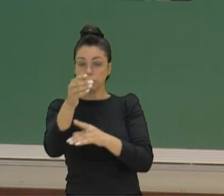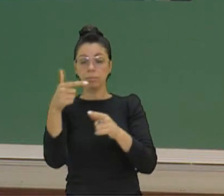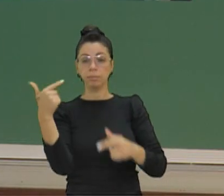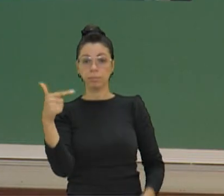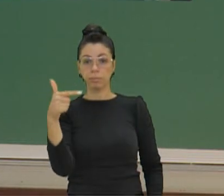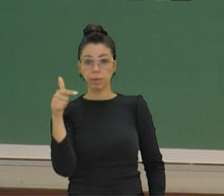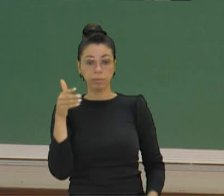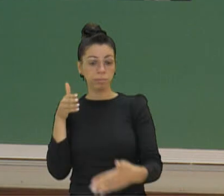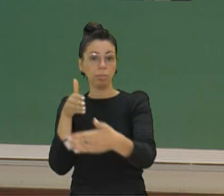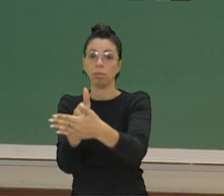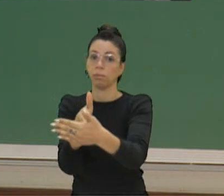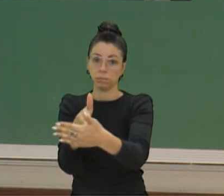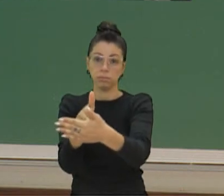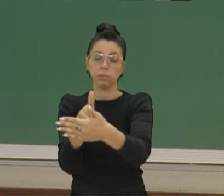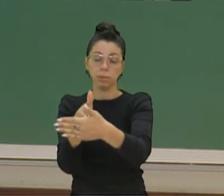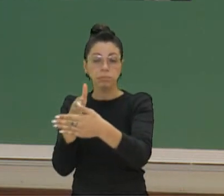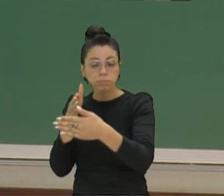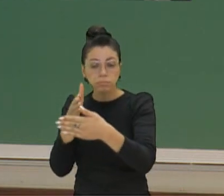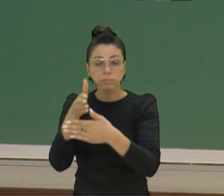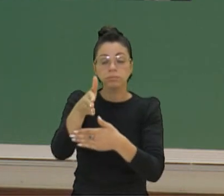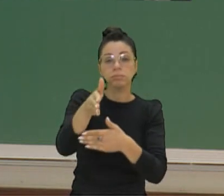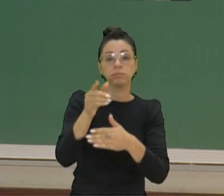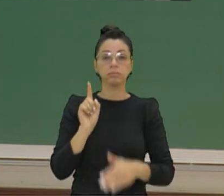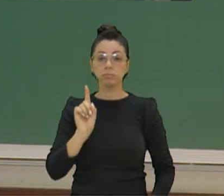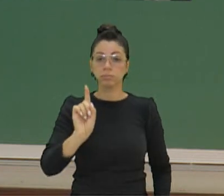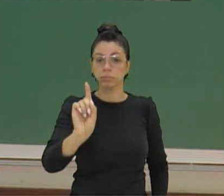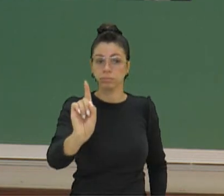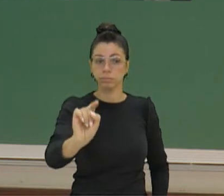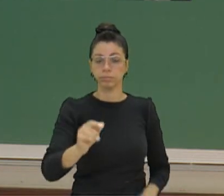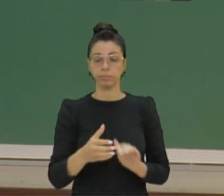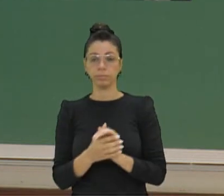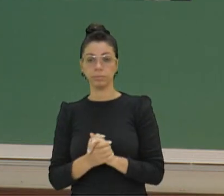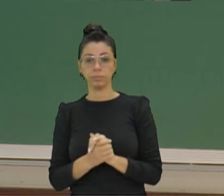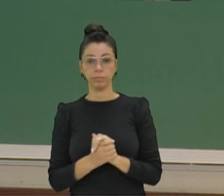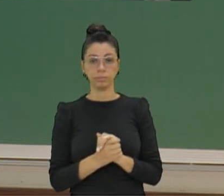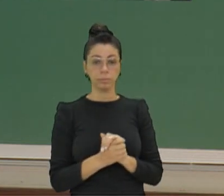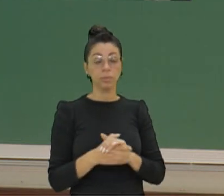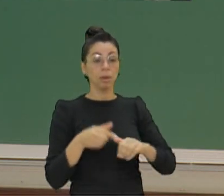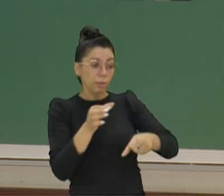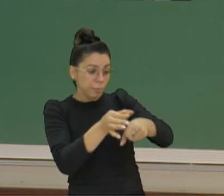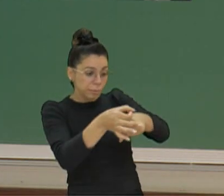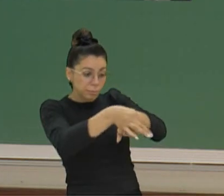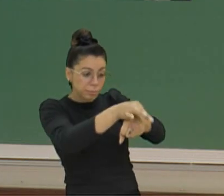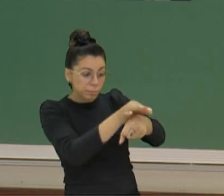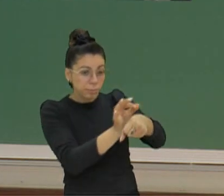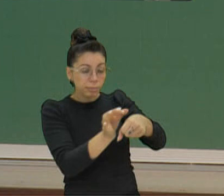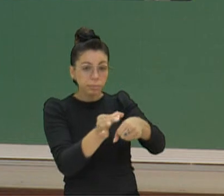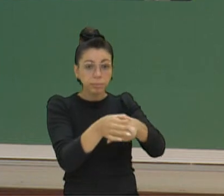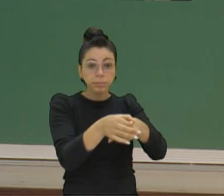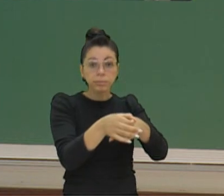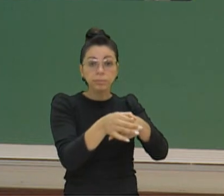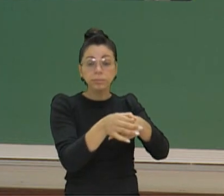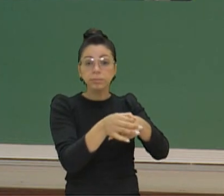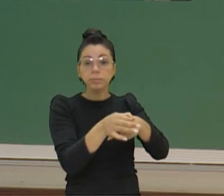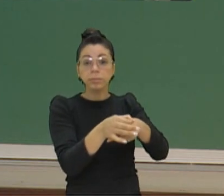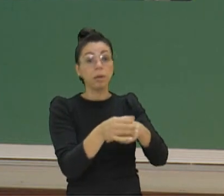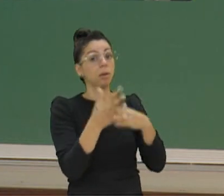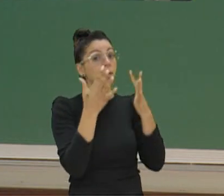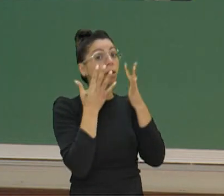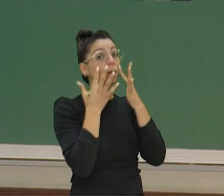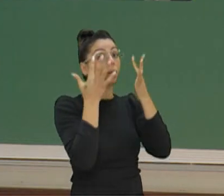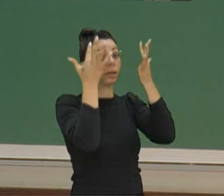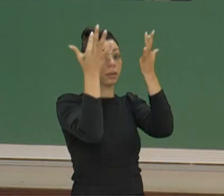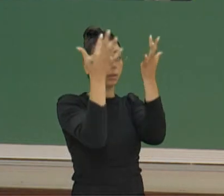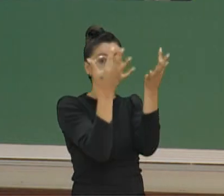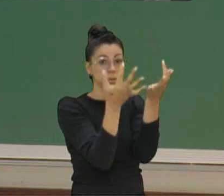nenhum obstáculo. Quando ela se depara com essa região onde tem as bolinhas, é um ponto de